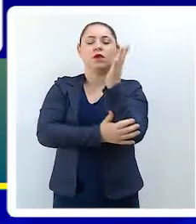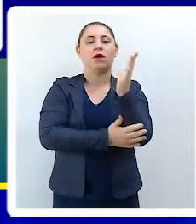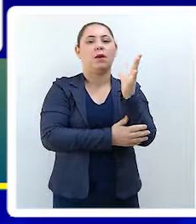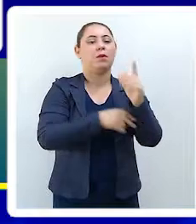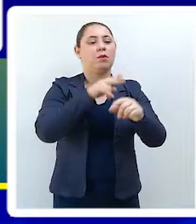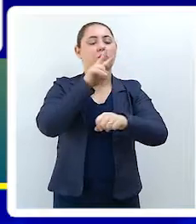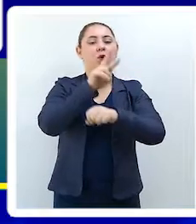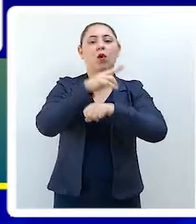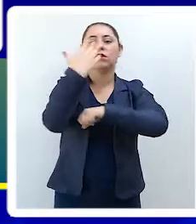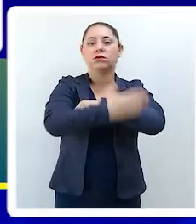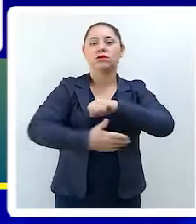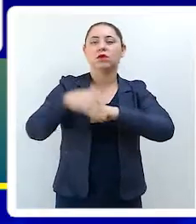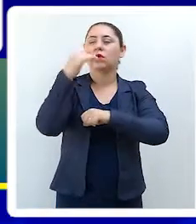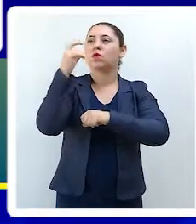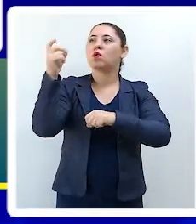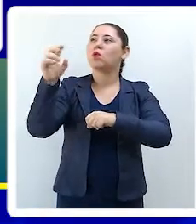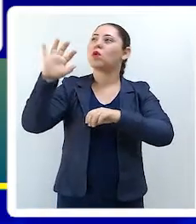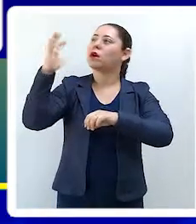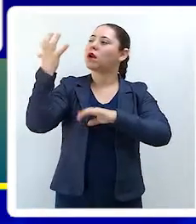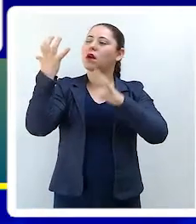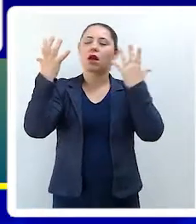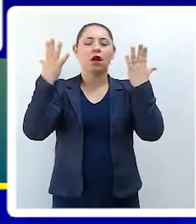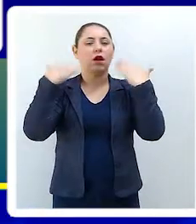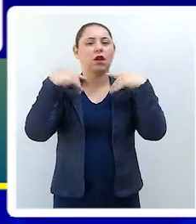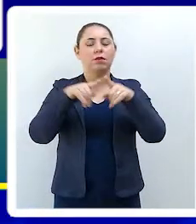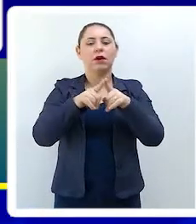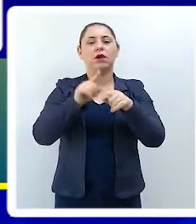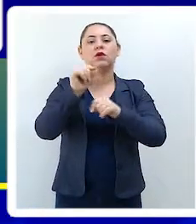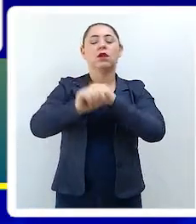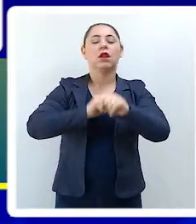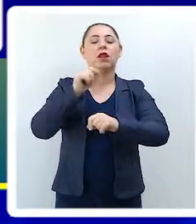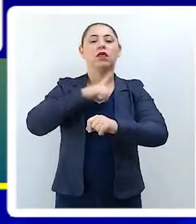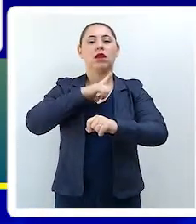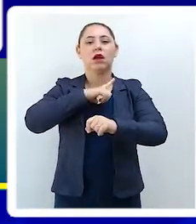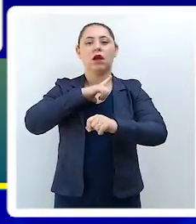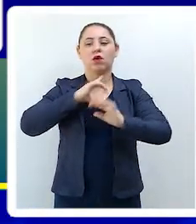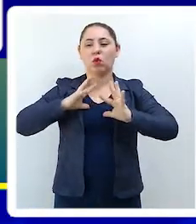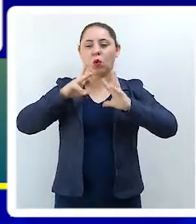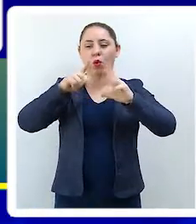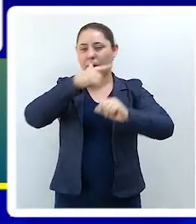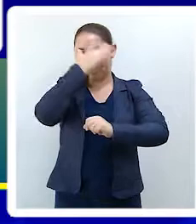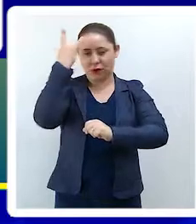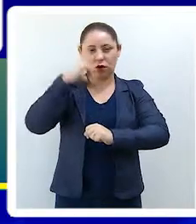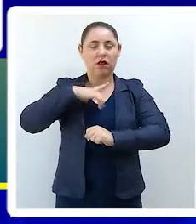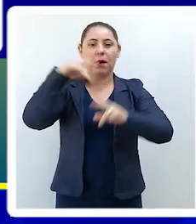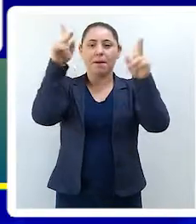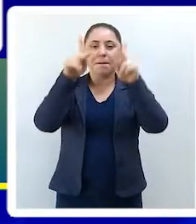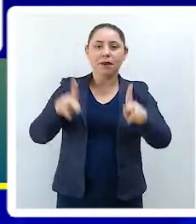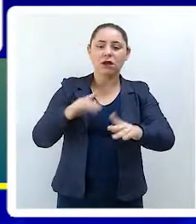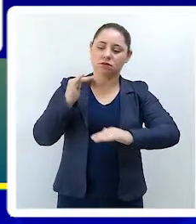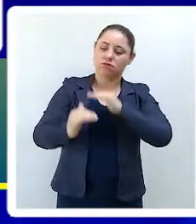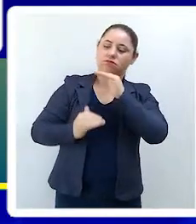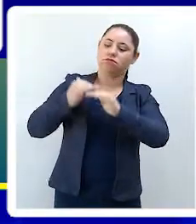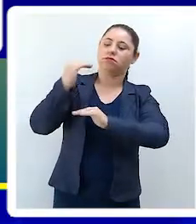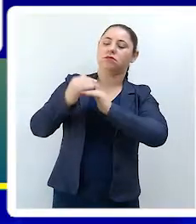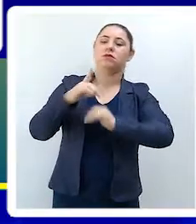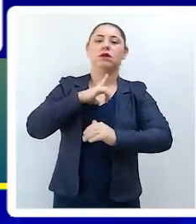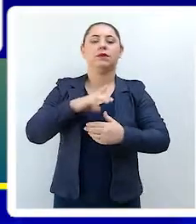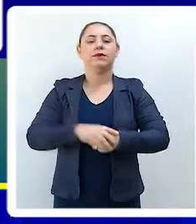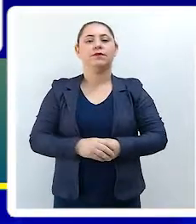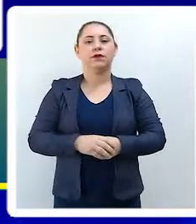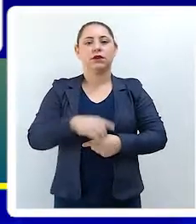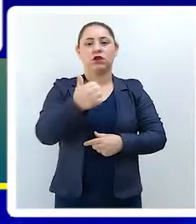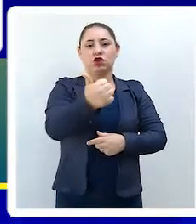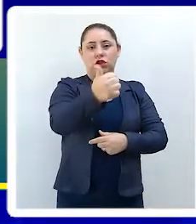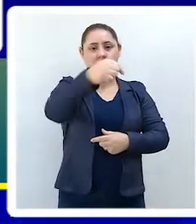o clima e garantir que todas as pessoas possam desfrutar de paz e de prosperidade.